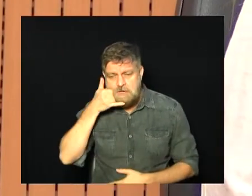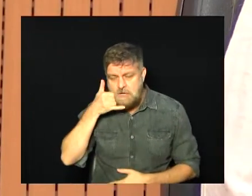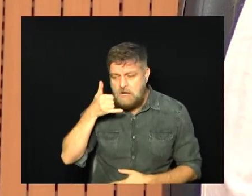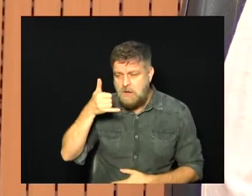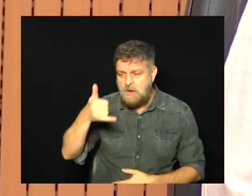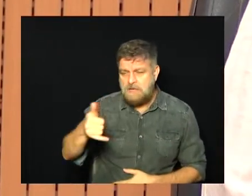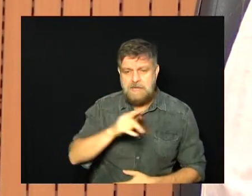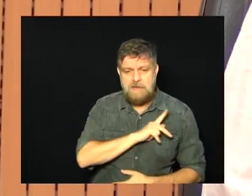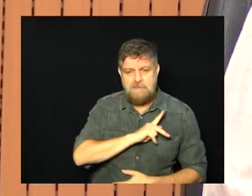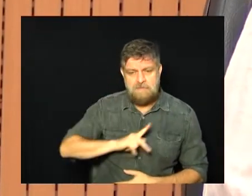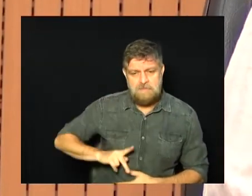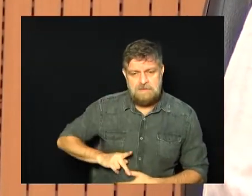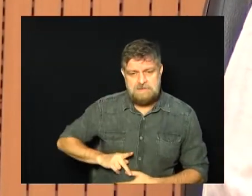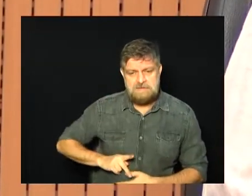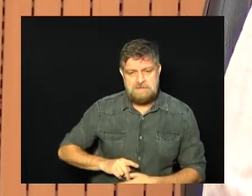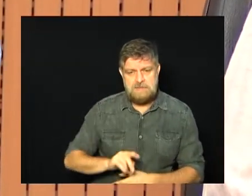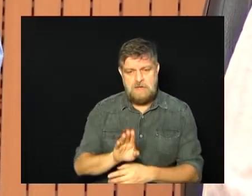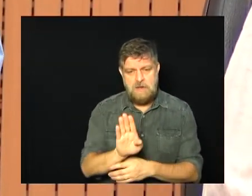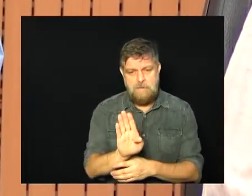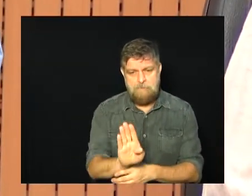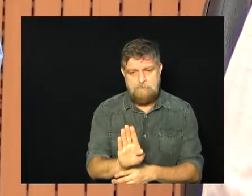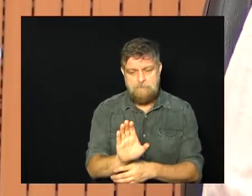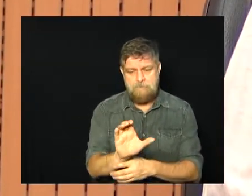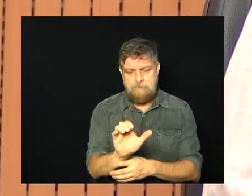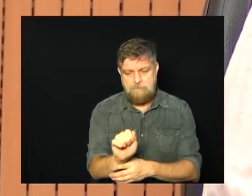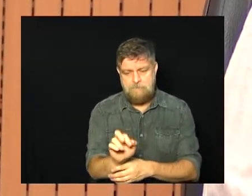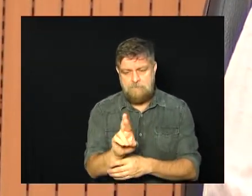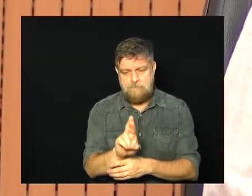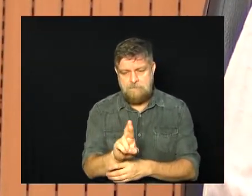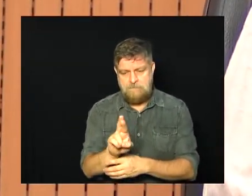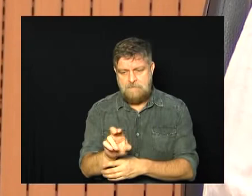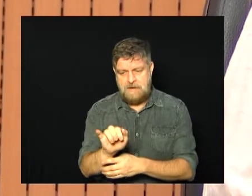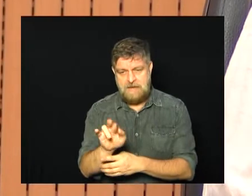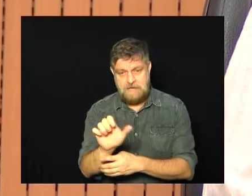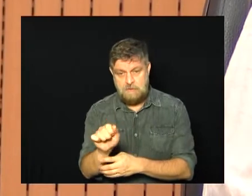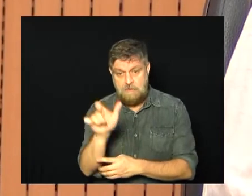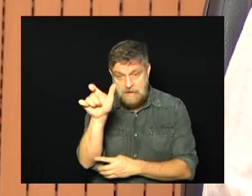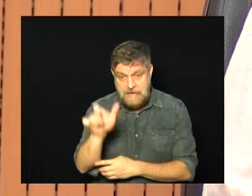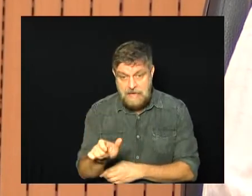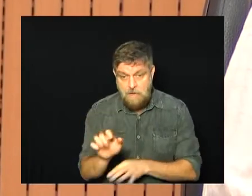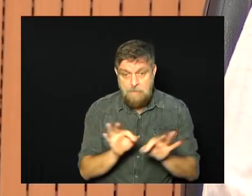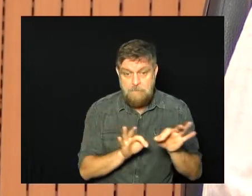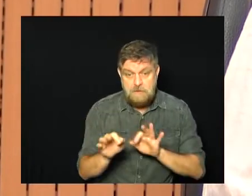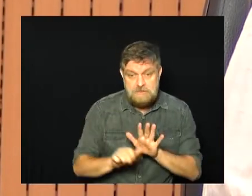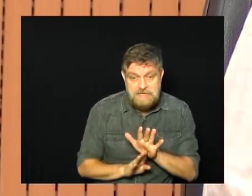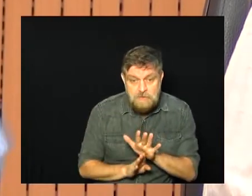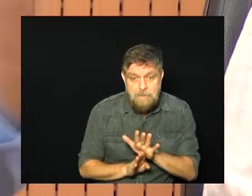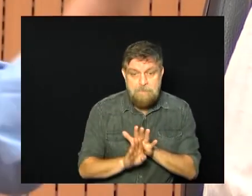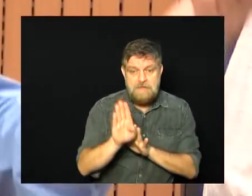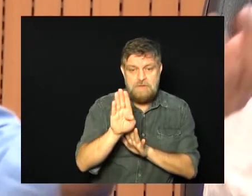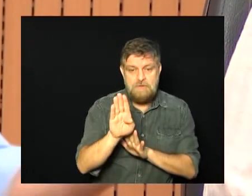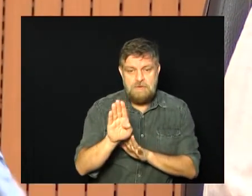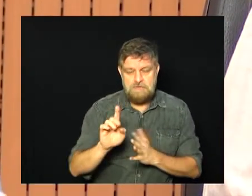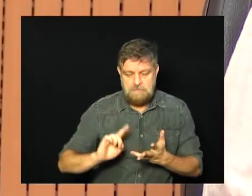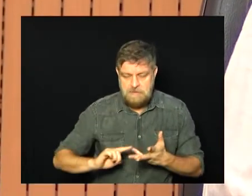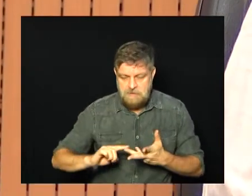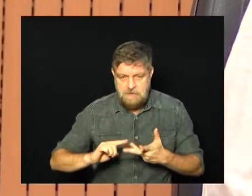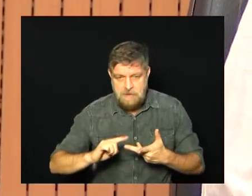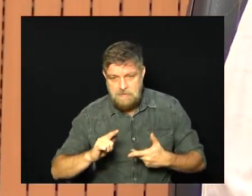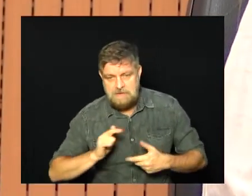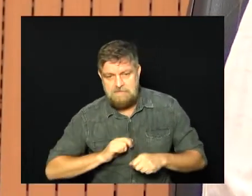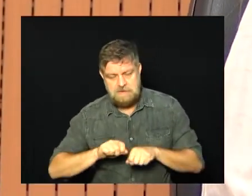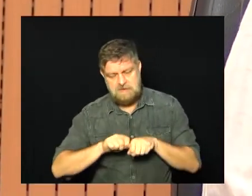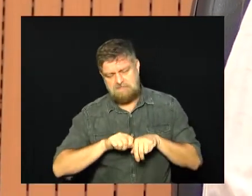INDEC, da época, o Barreiro, e ele me disse, olha, ali é um projeto piloto, nós estamos... Aí depois teve toda aquela